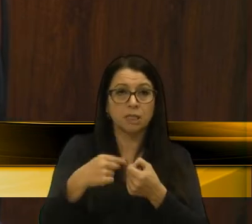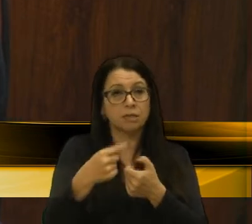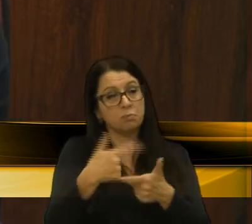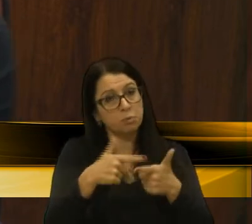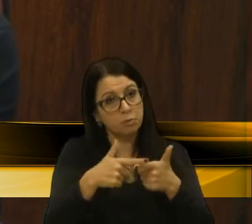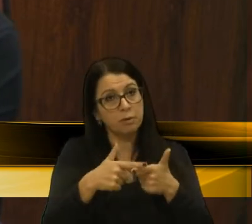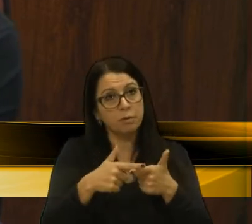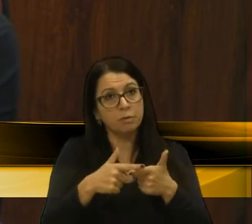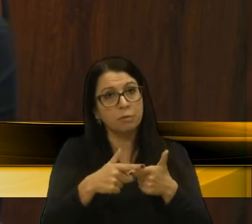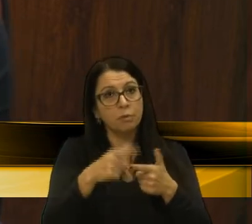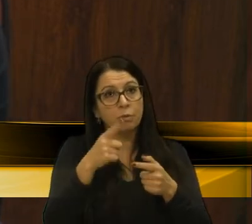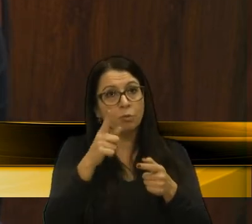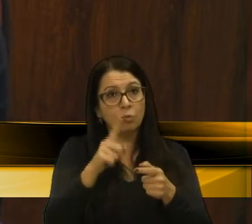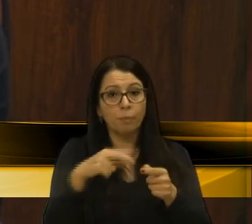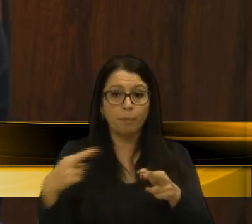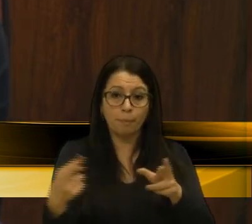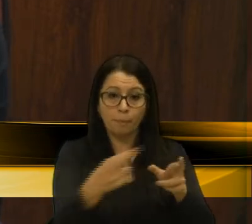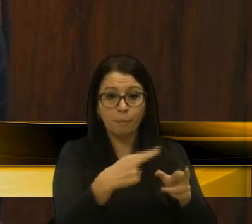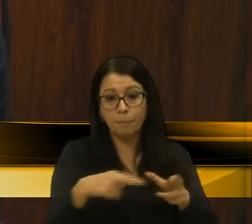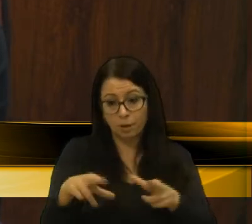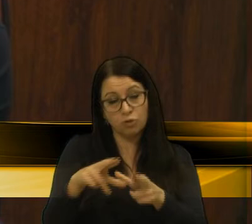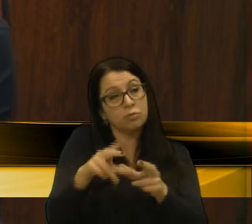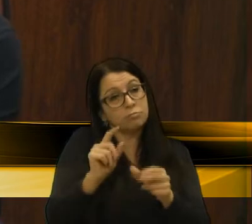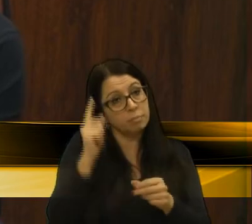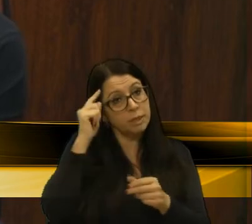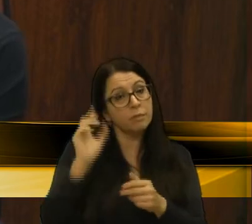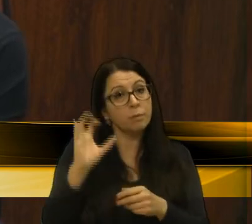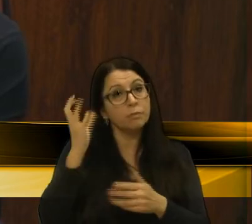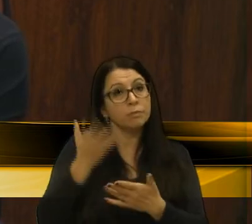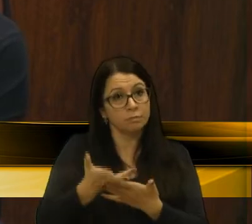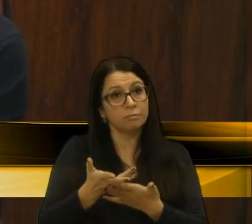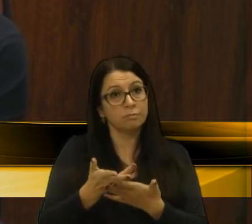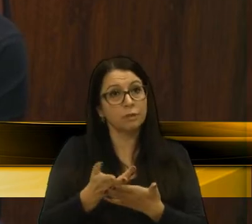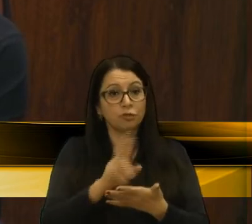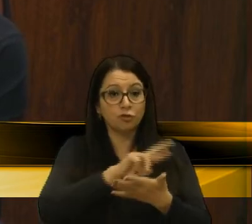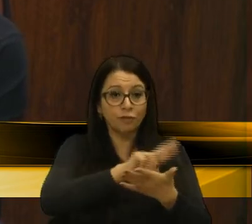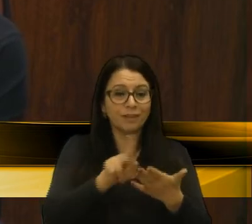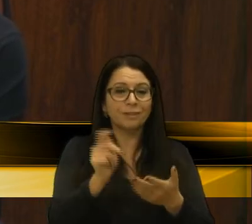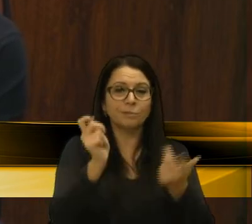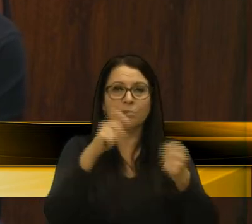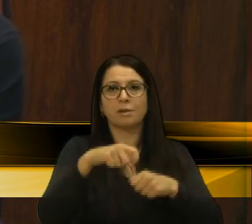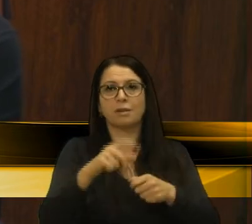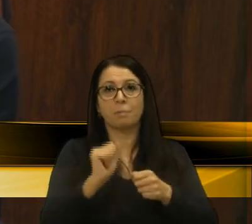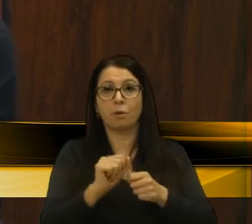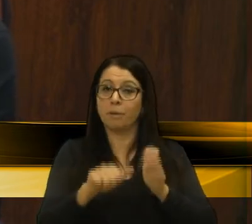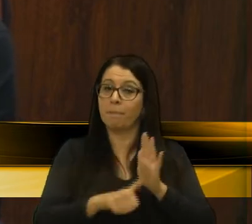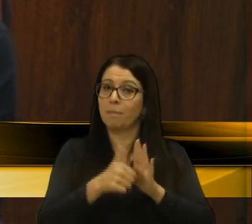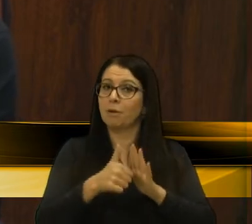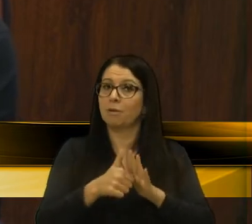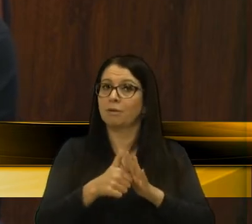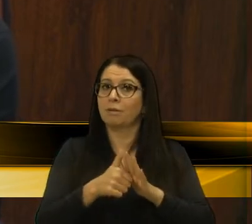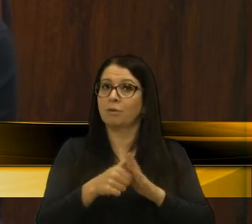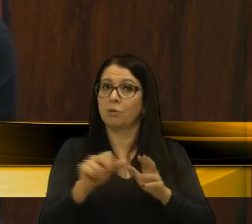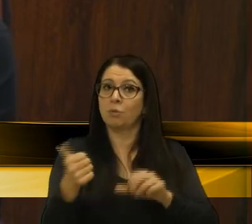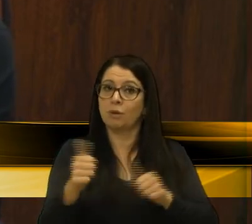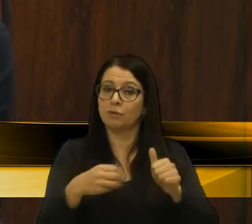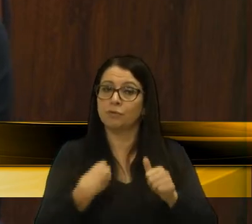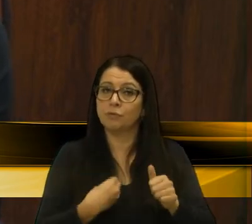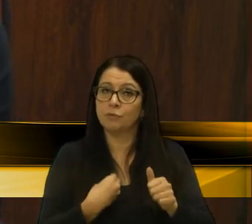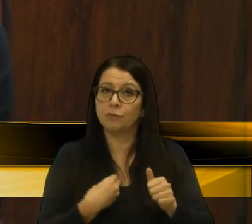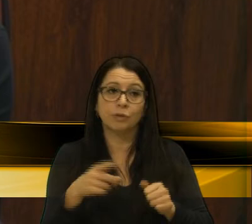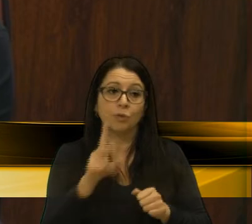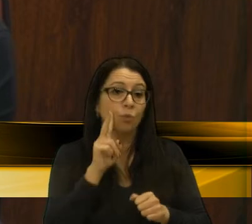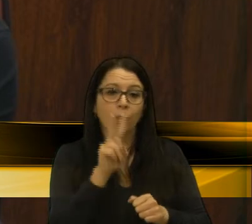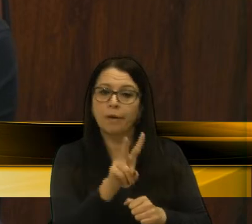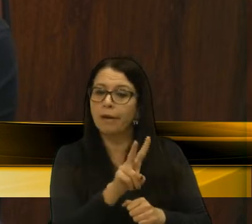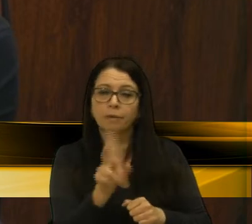mas fazer para a região seja uma solução. Então, tem várias possibilidades que podem melhorar a qualidade de vida da região. Então, a gente não olhar